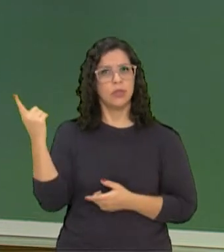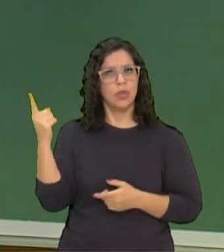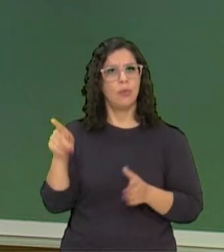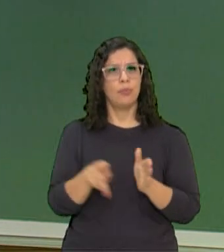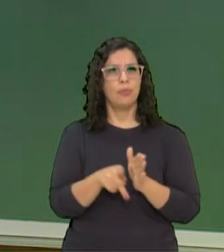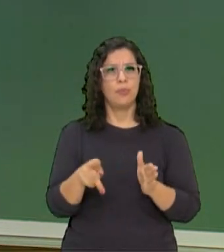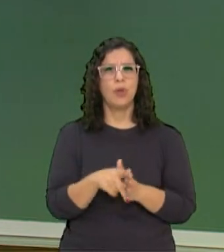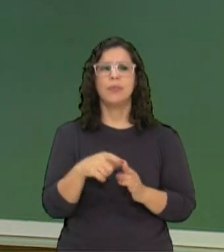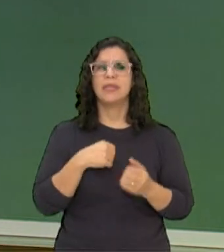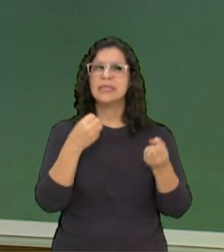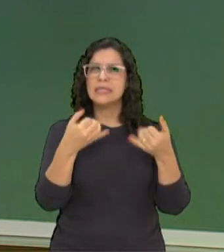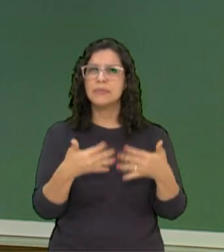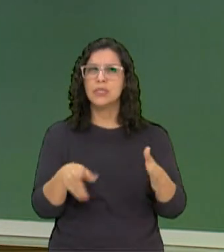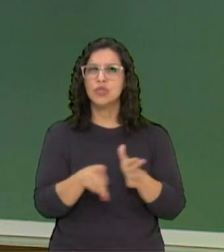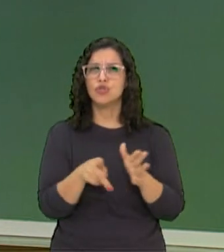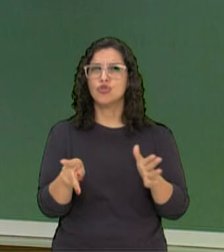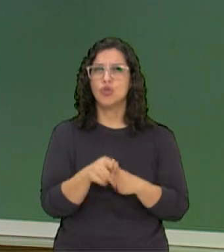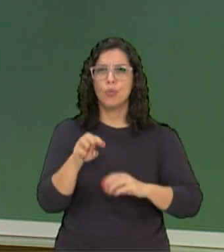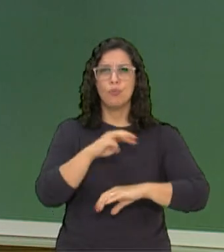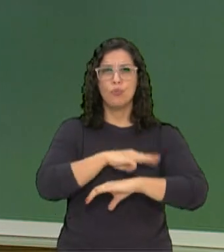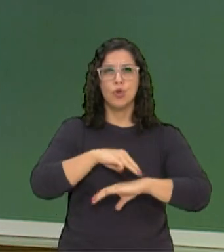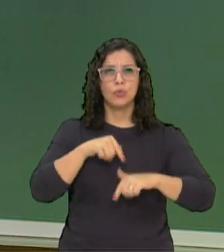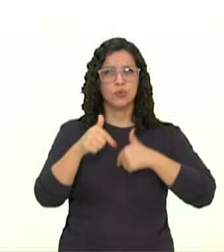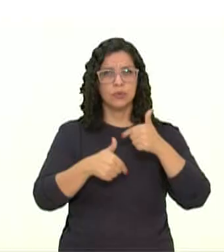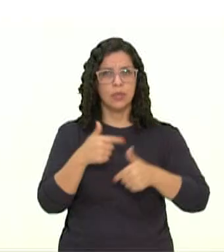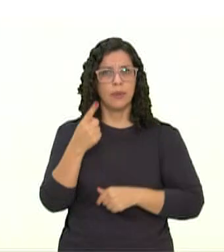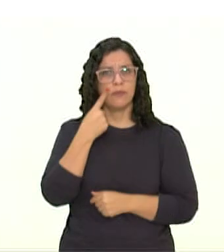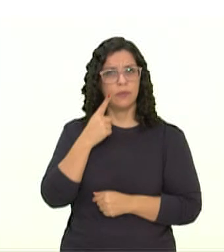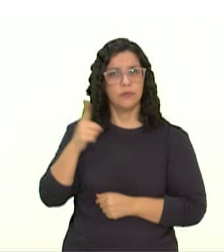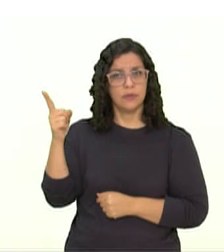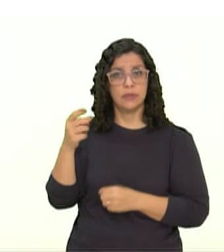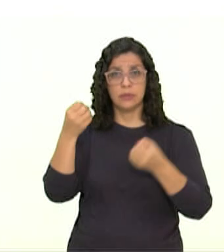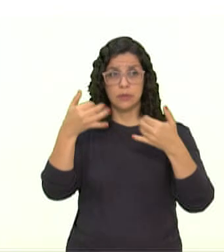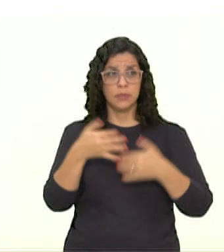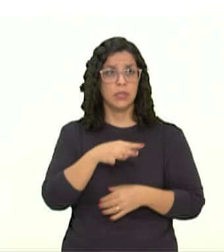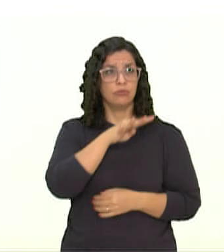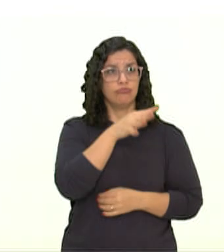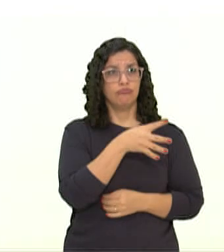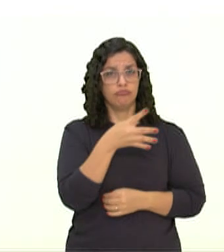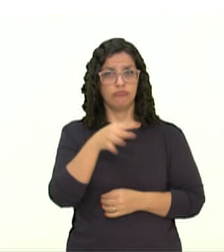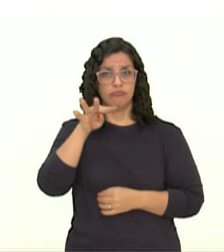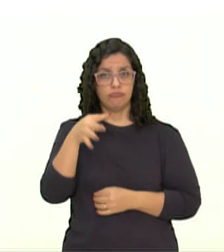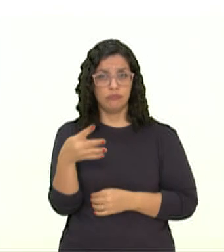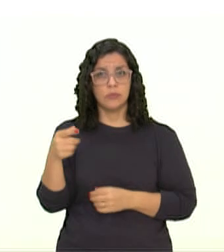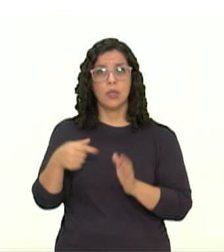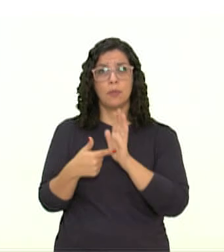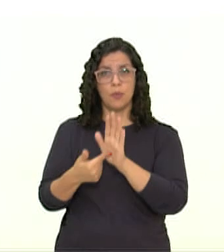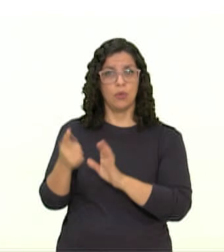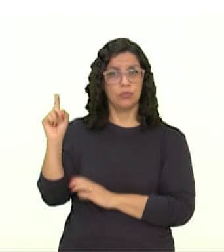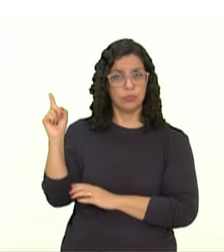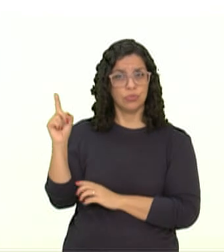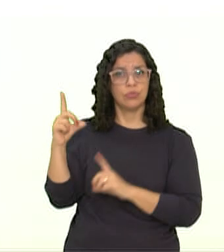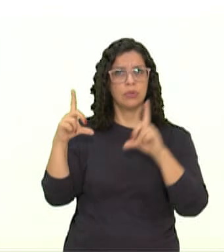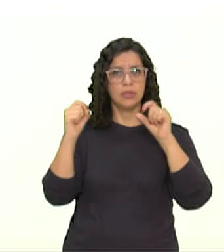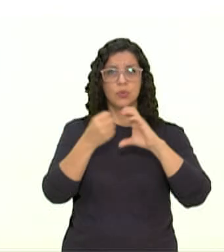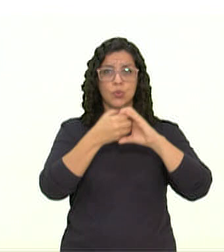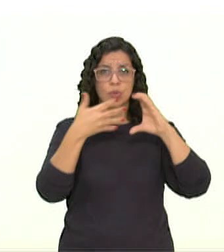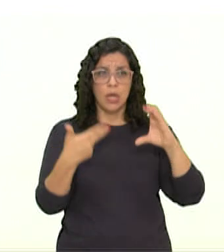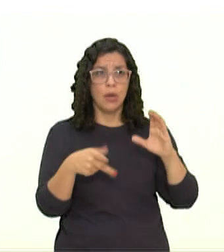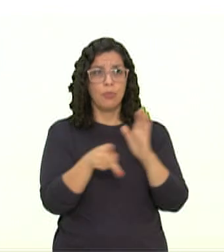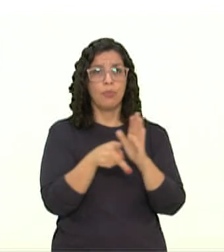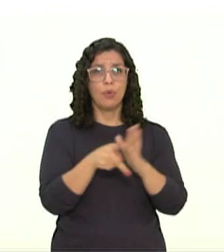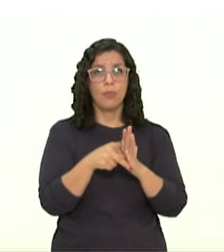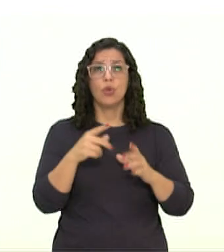lá sobre a contração muscular, sobre os sarcômeros. Considere o esquema dos sarcômeros representados abaixo e suas características